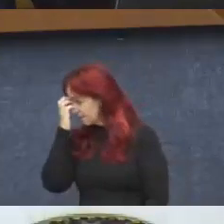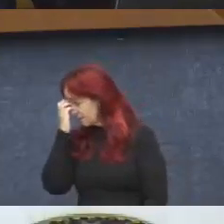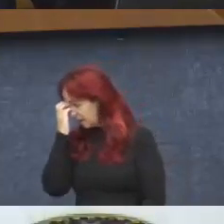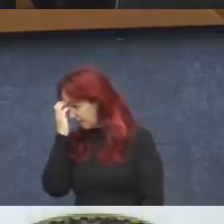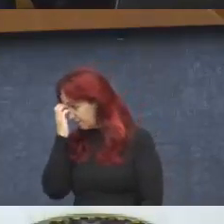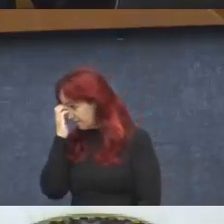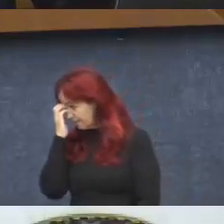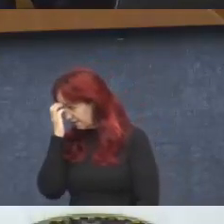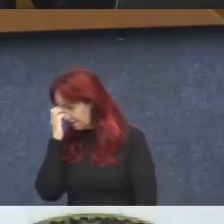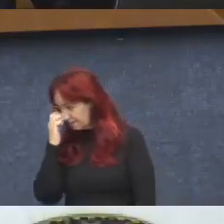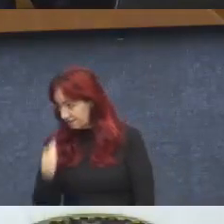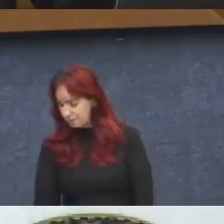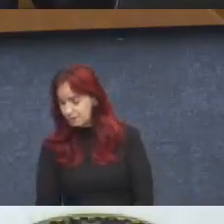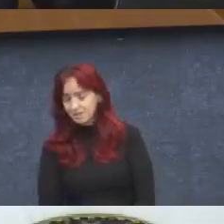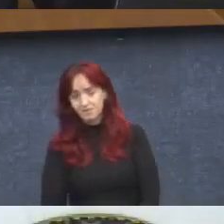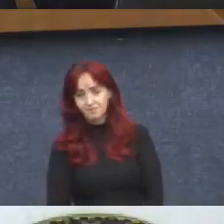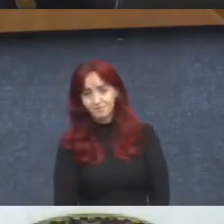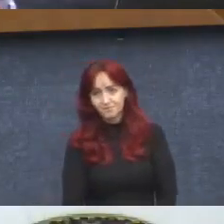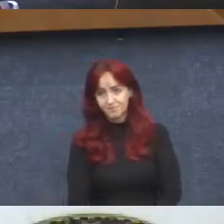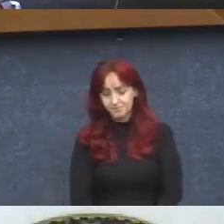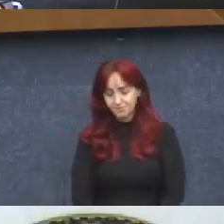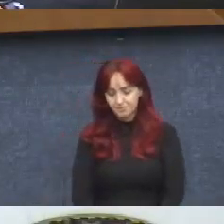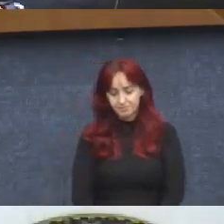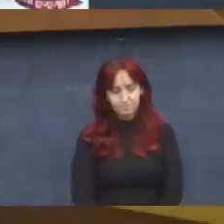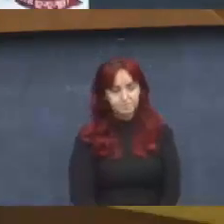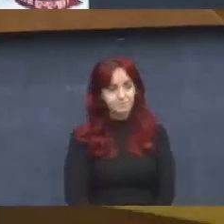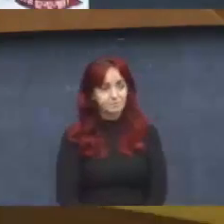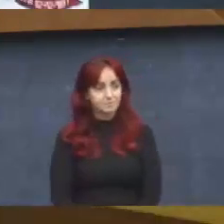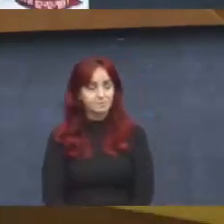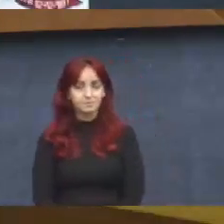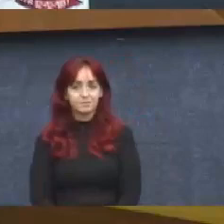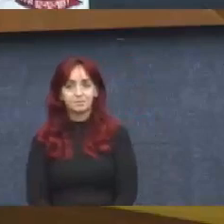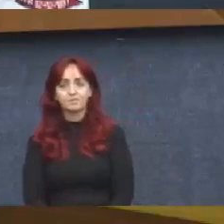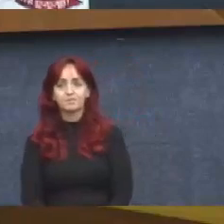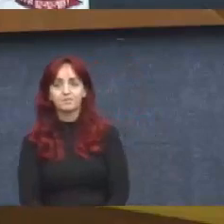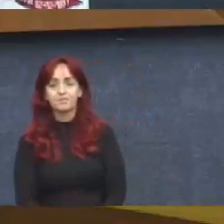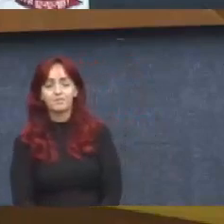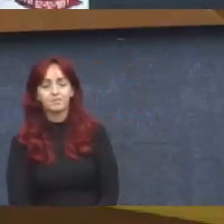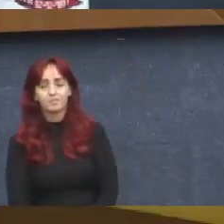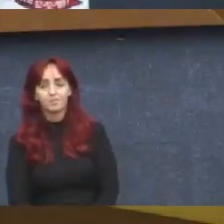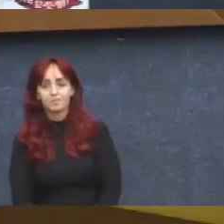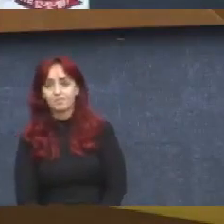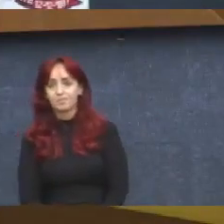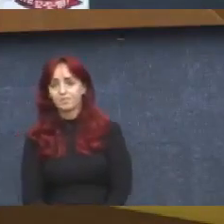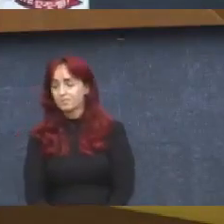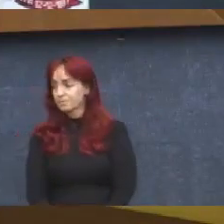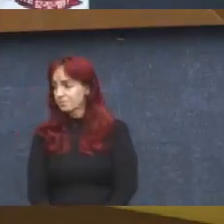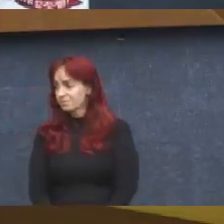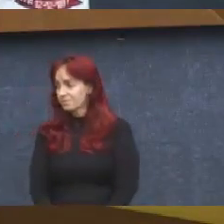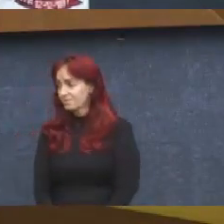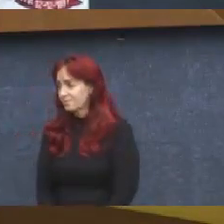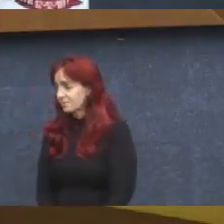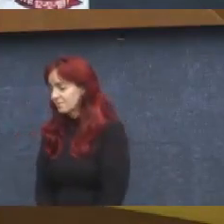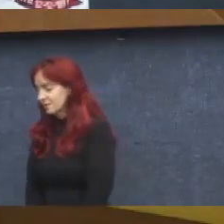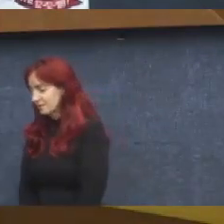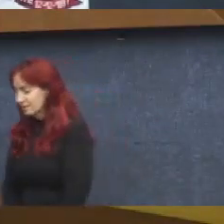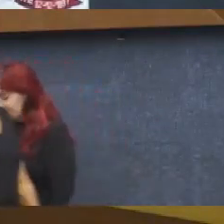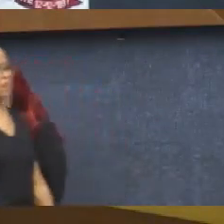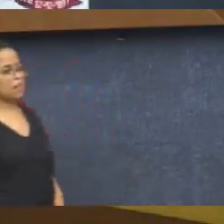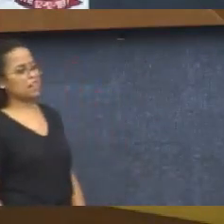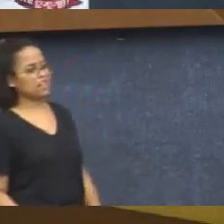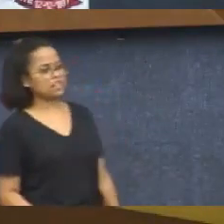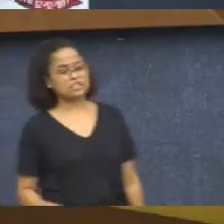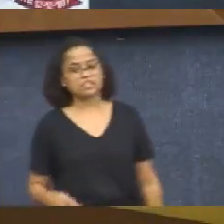Assuntos gerais? Tempo de liderança, patriota? Preferido. Ô Pedro, fico muito feliz com o alto nível do